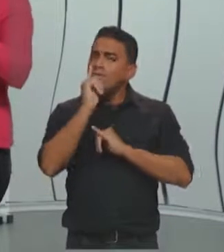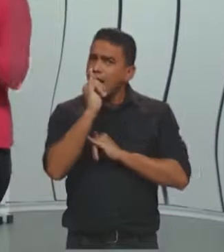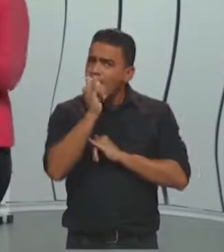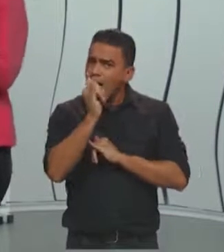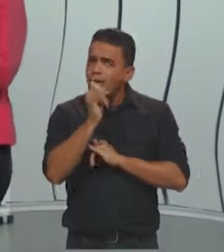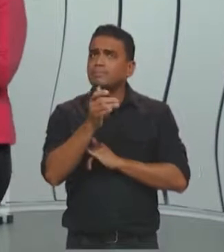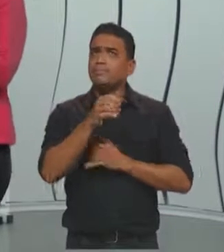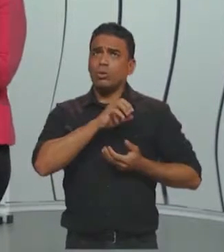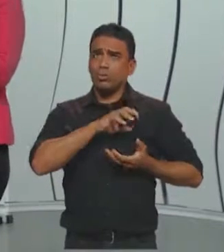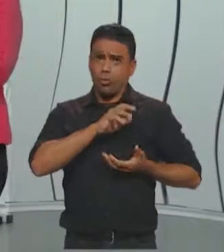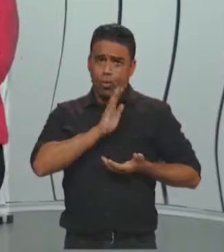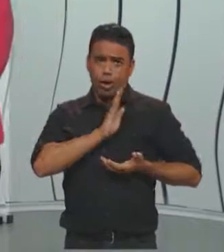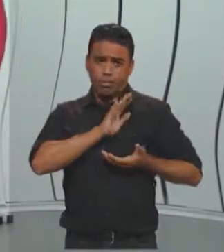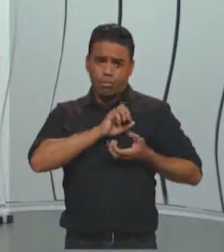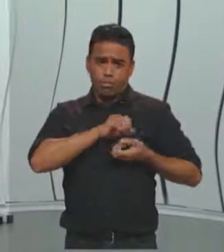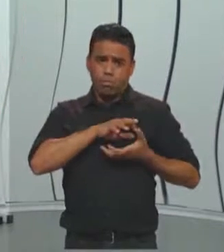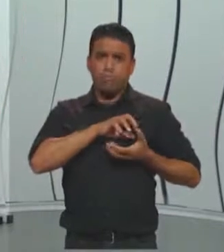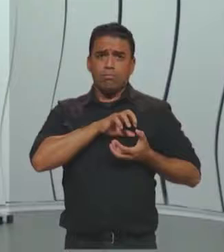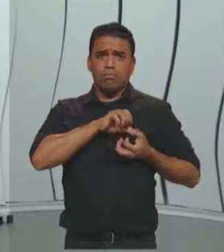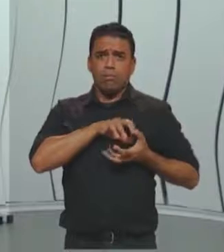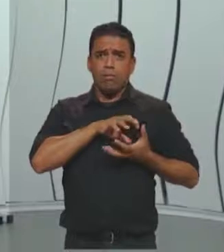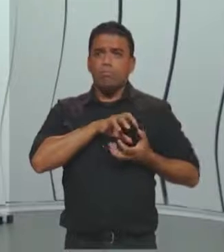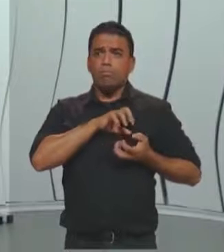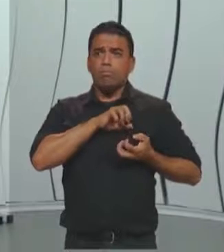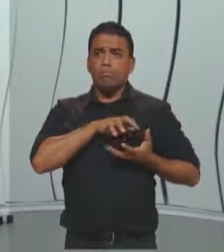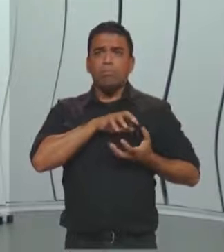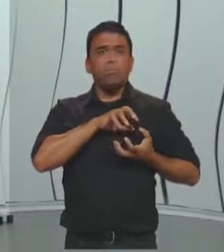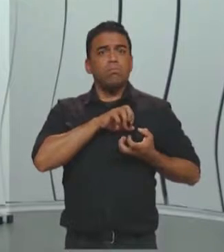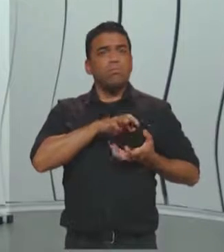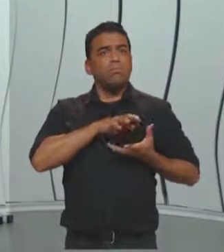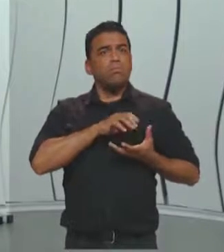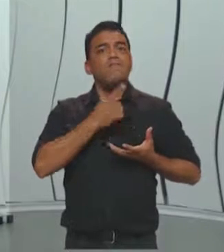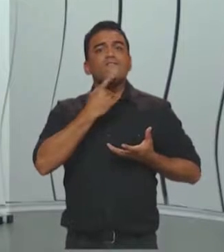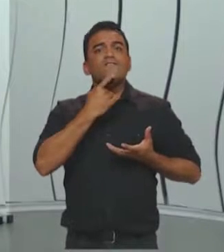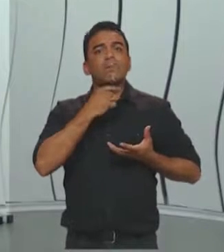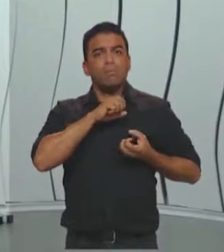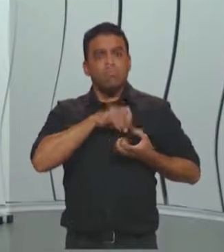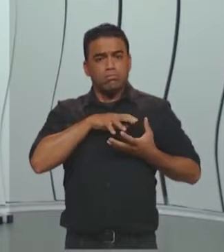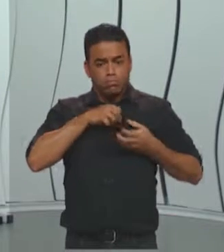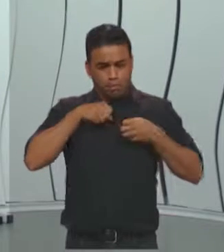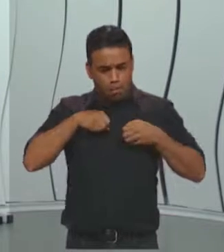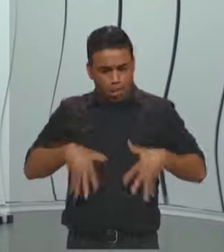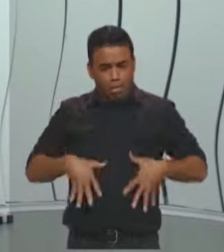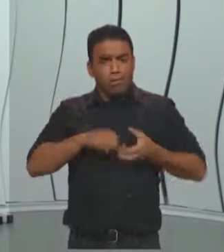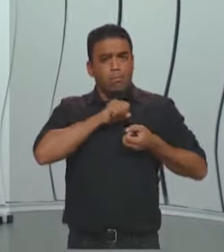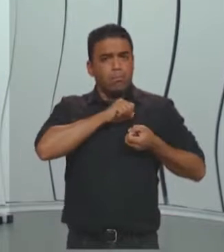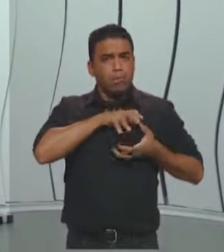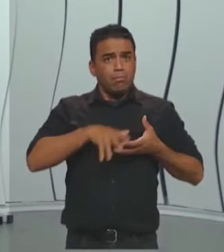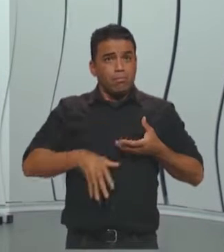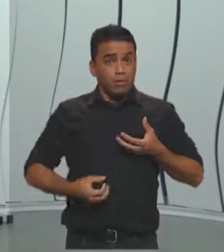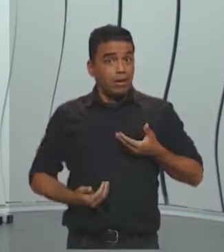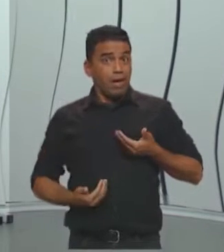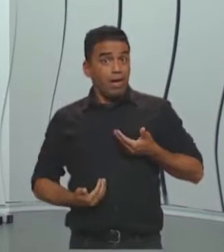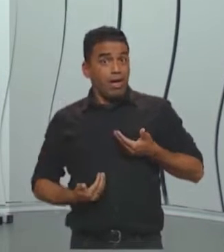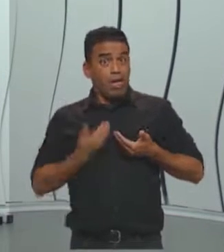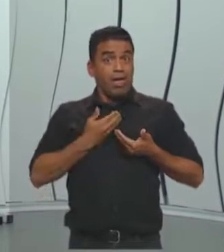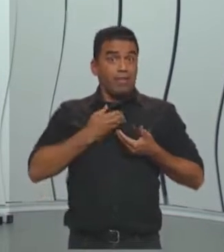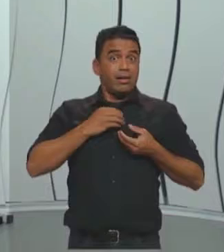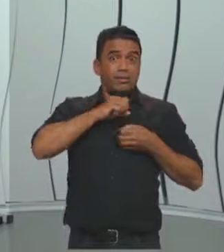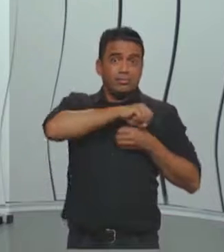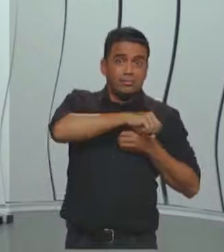esse bombear do sangue, em todo momento ele está mandando o sangue para o nosso corpo e recebendo o sangue do nosso